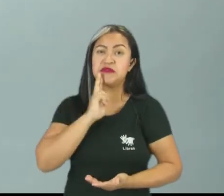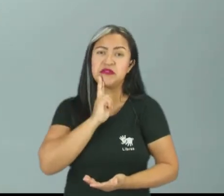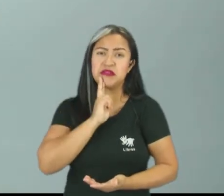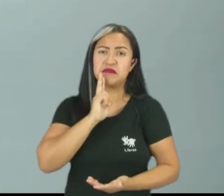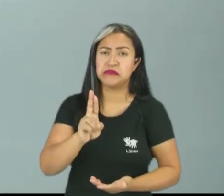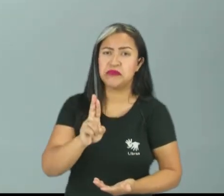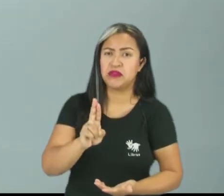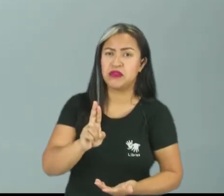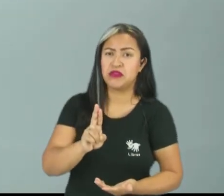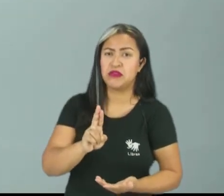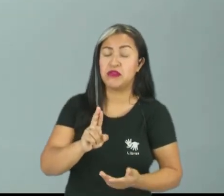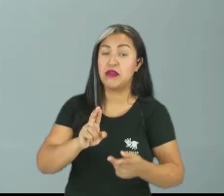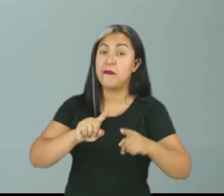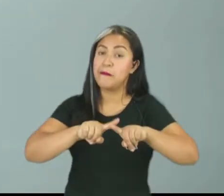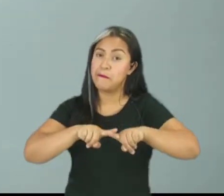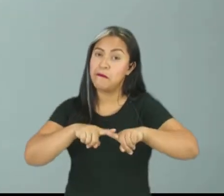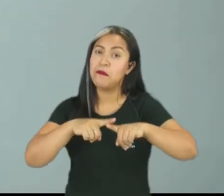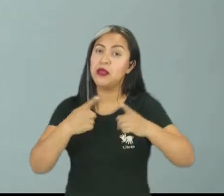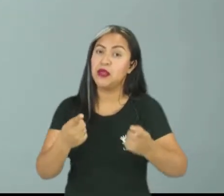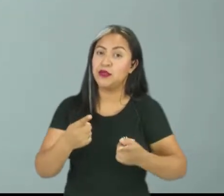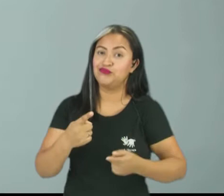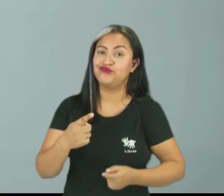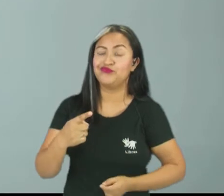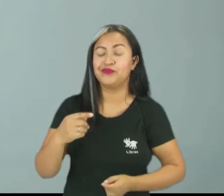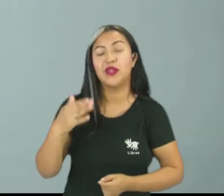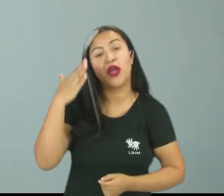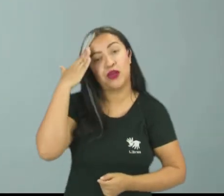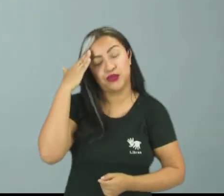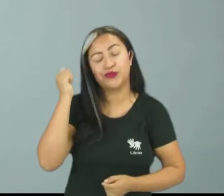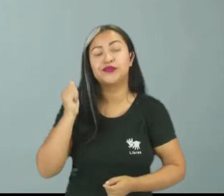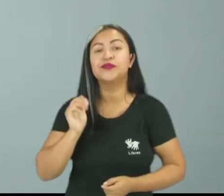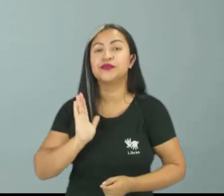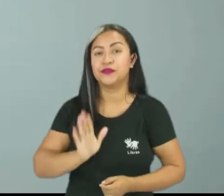questão, mas a gente sabe, depois a gente viu que